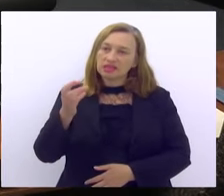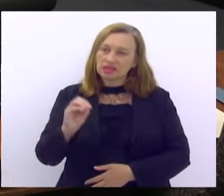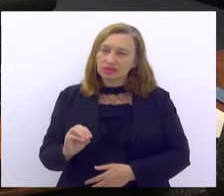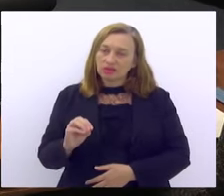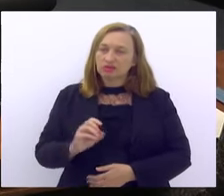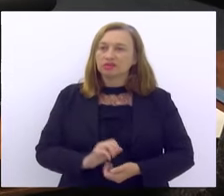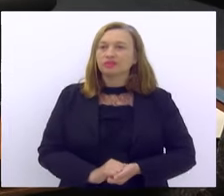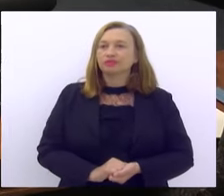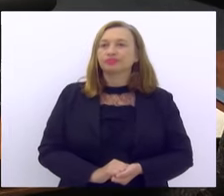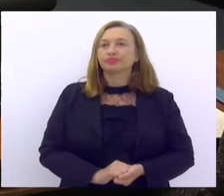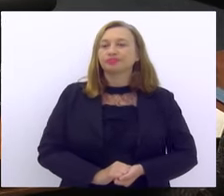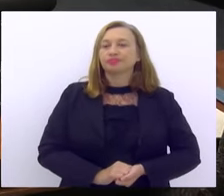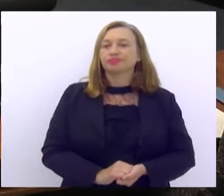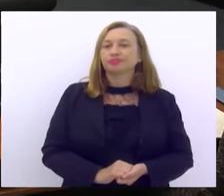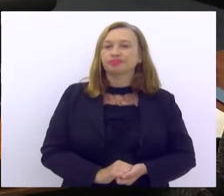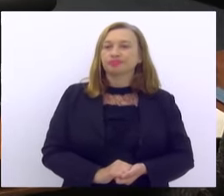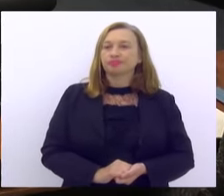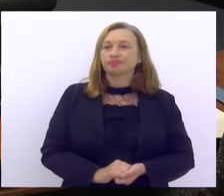Deputado Carlos Macedo.